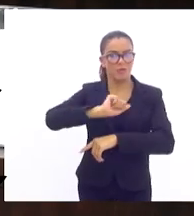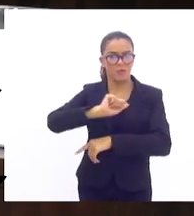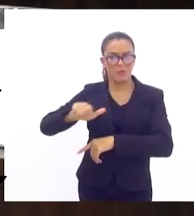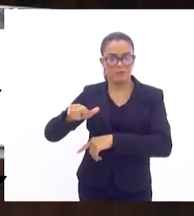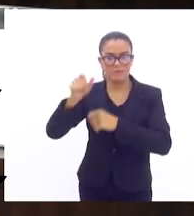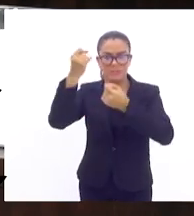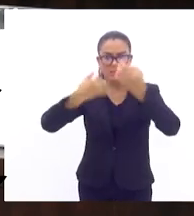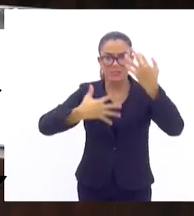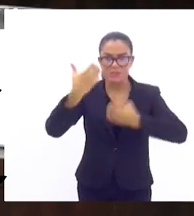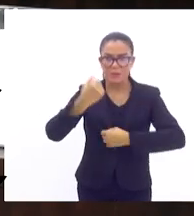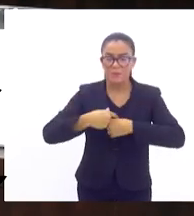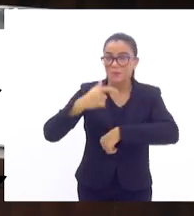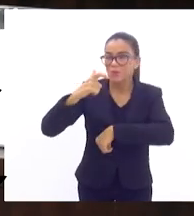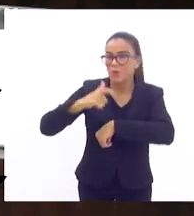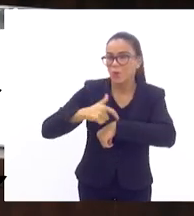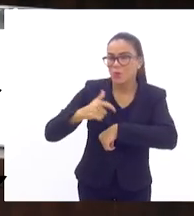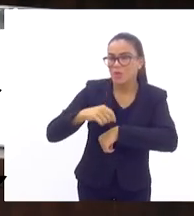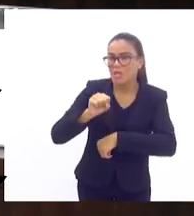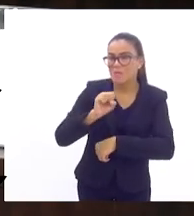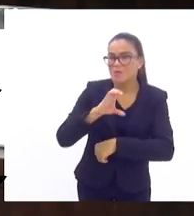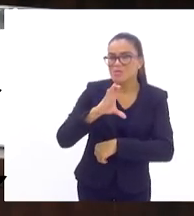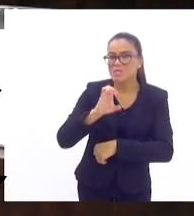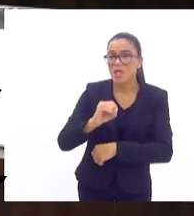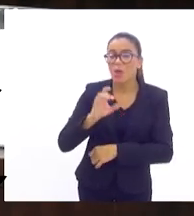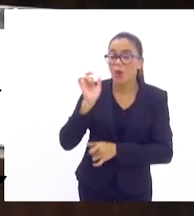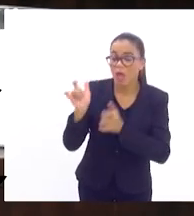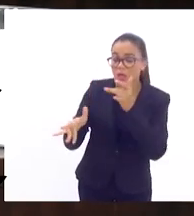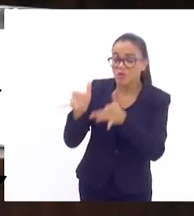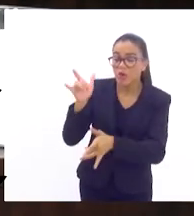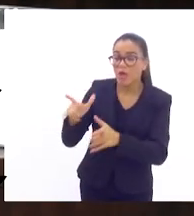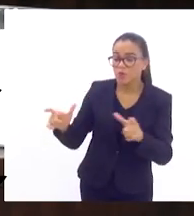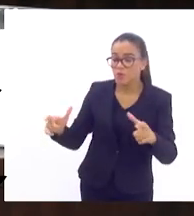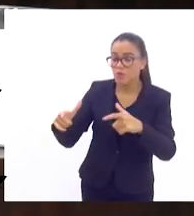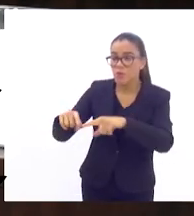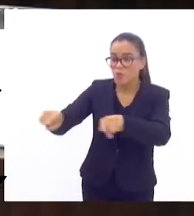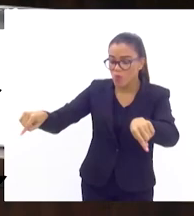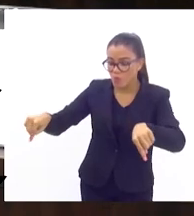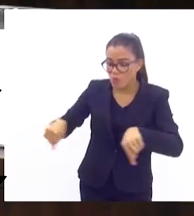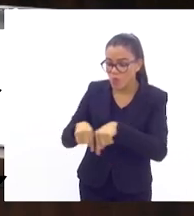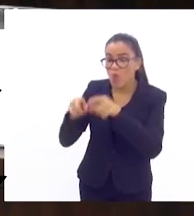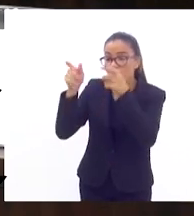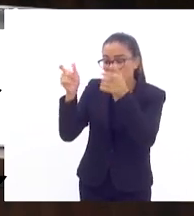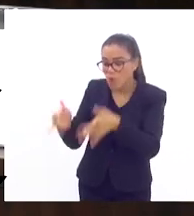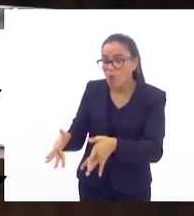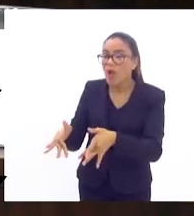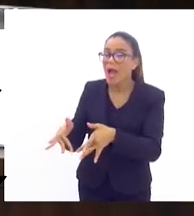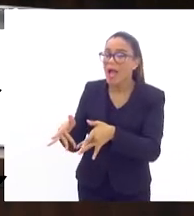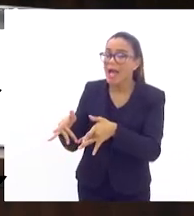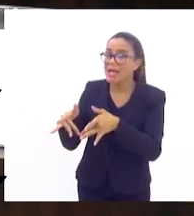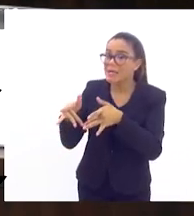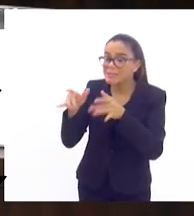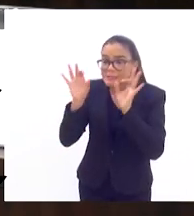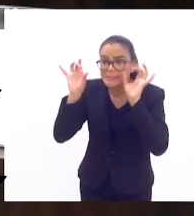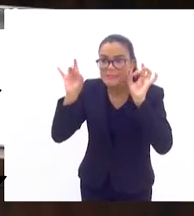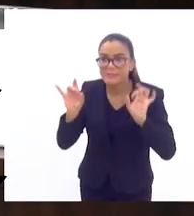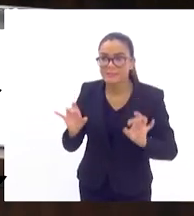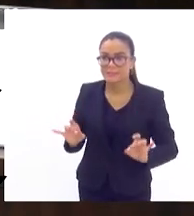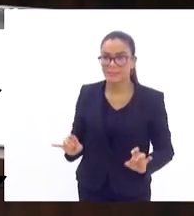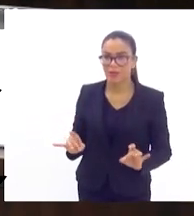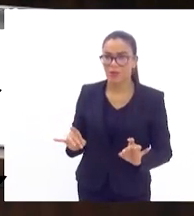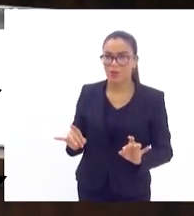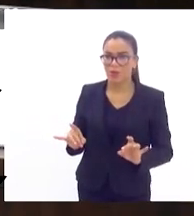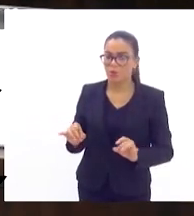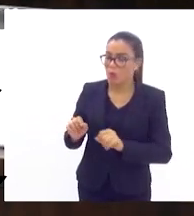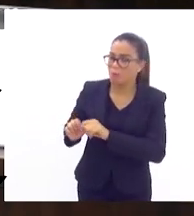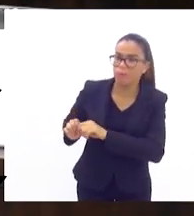tempo seco ele é tratado, jogado numa galeria específica e ele tem que passar por uma estação de tratamento. Ele não pode ser